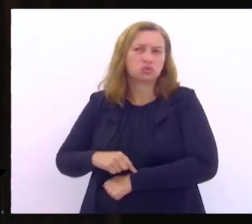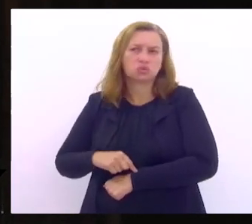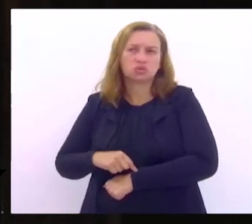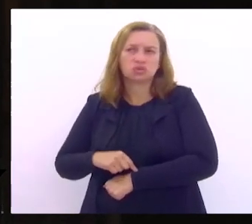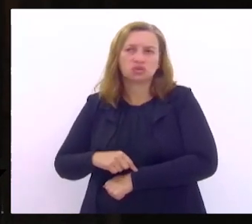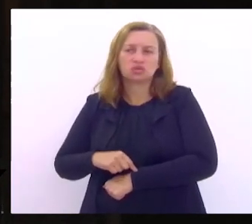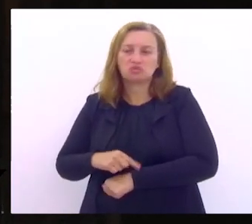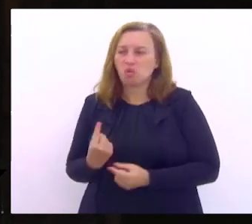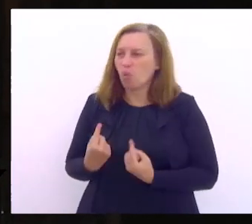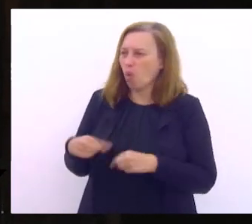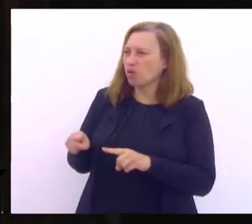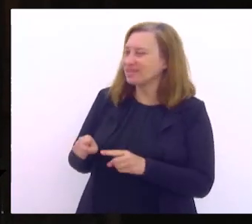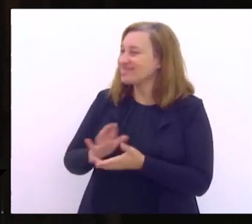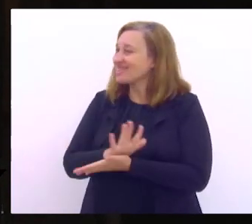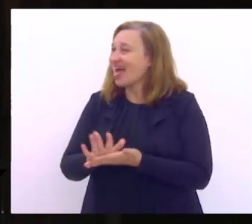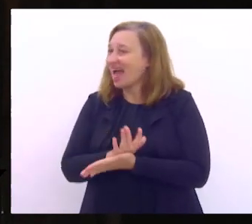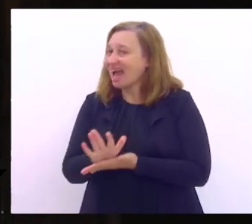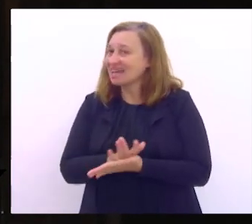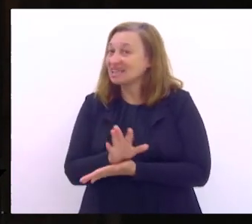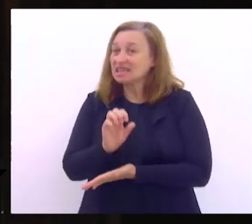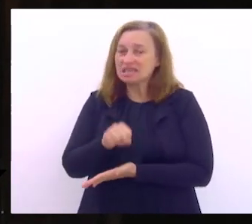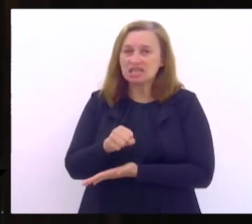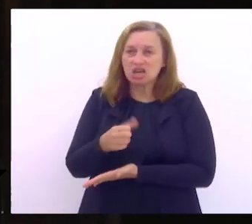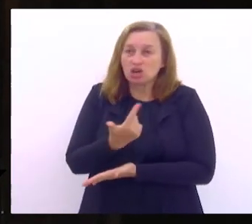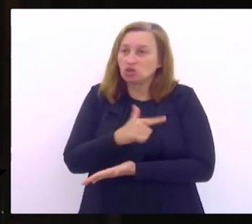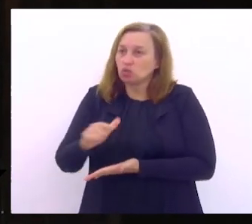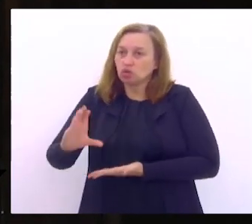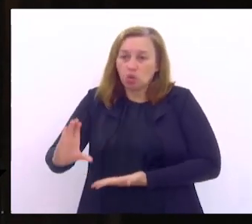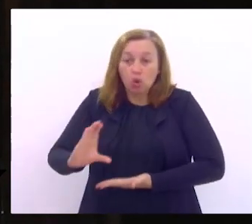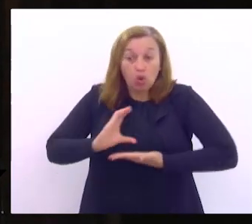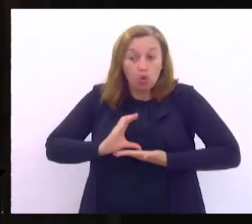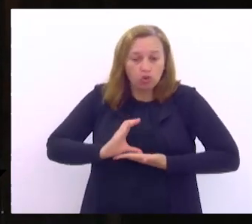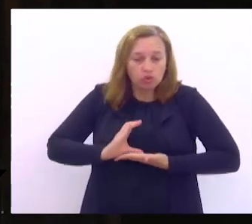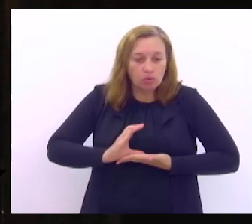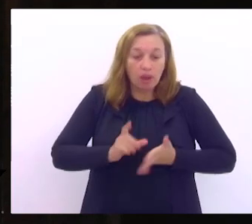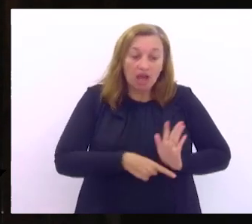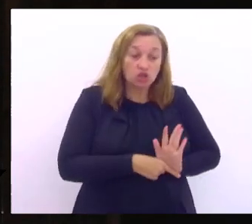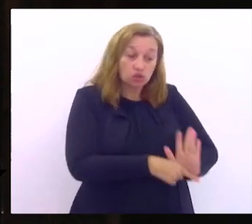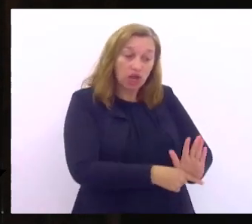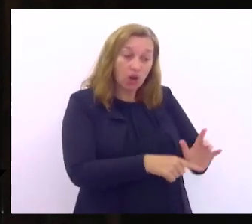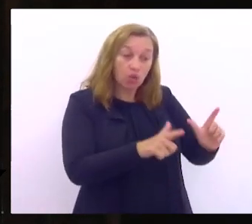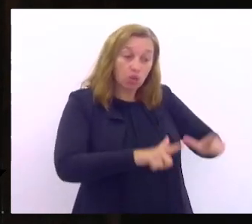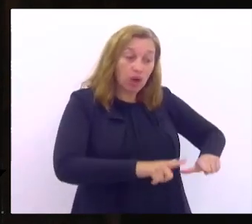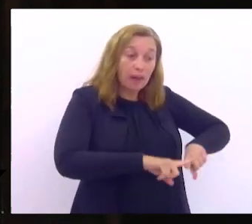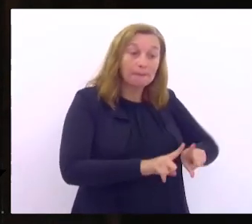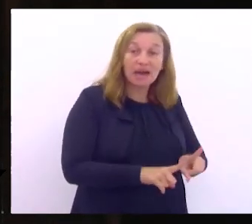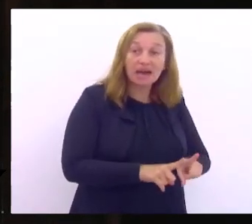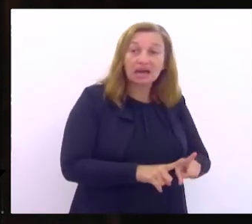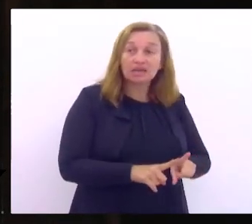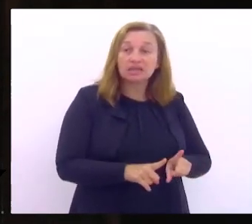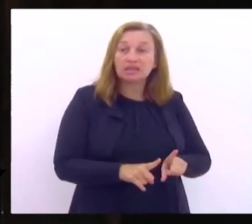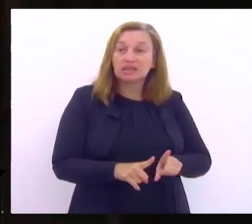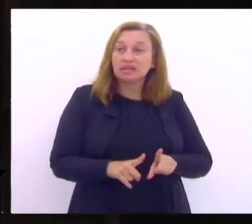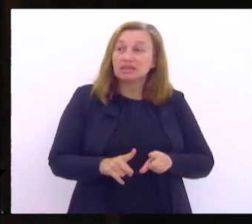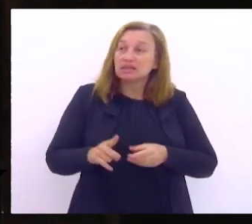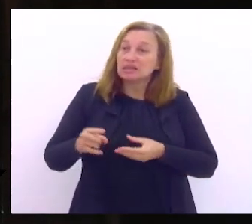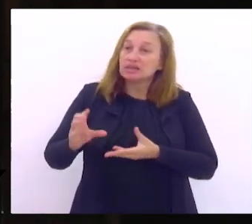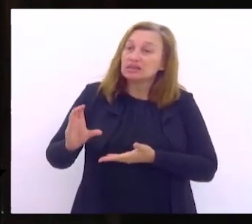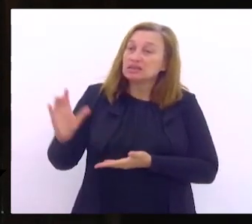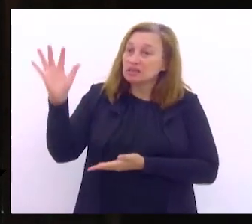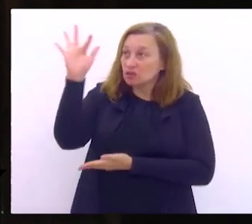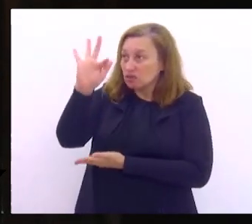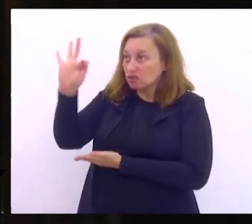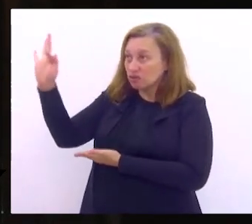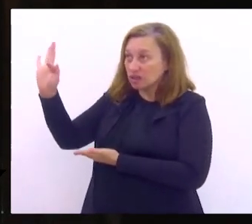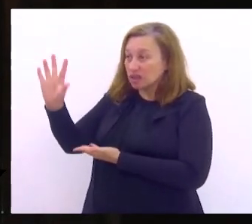foi contra, pelo contrário, ele disse: eu não tenho recursos para fazer, mas se me derem os recursos, contem comigo que